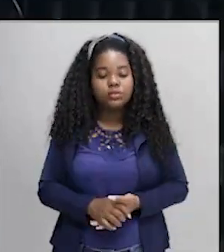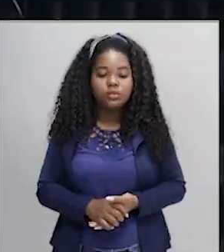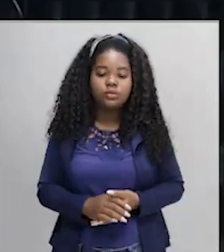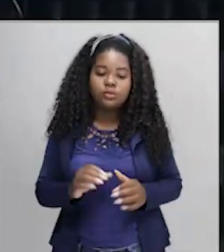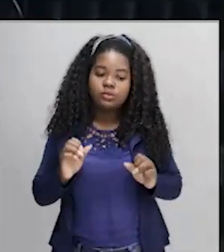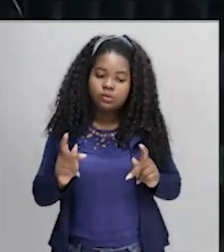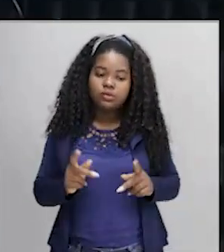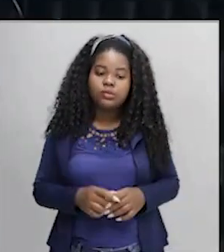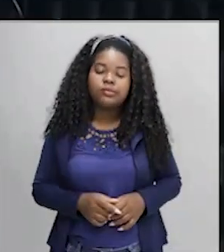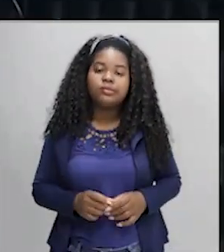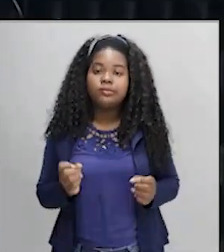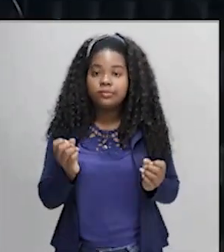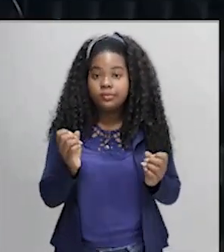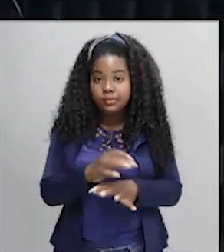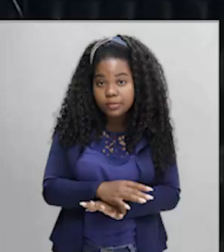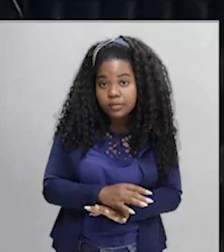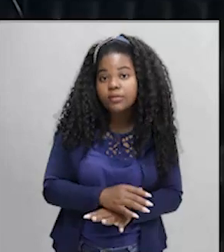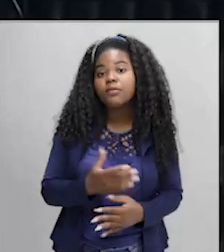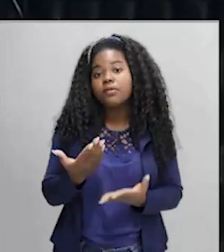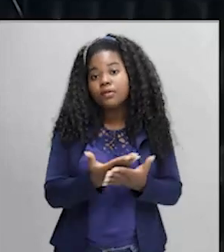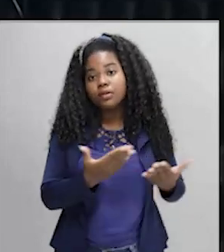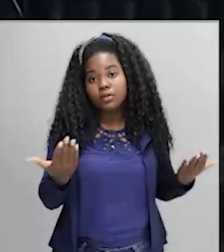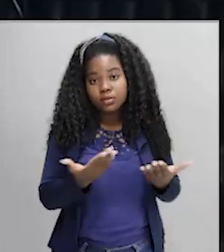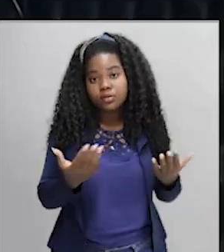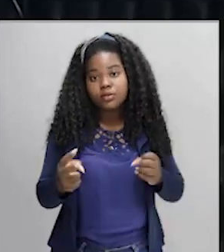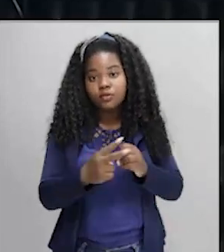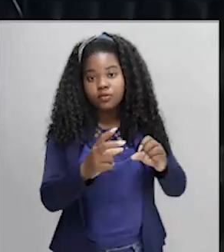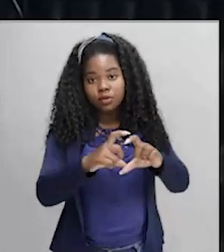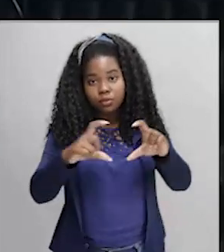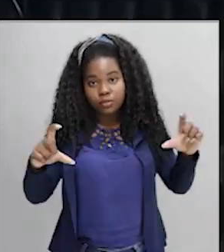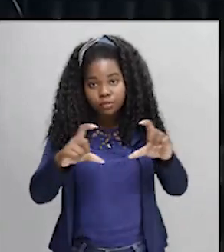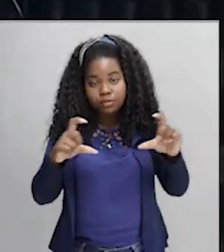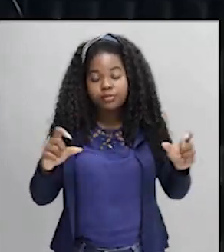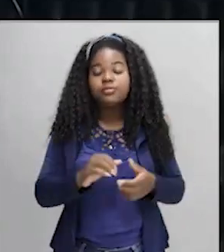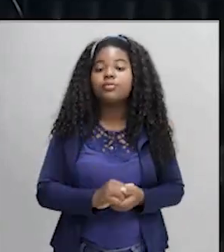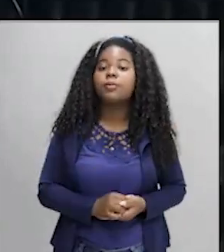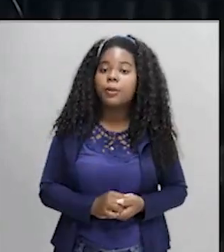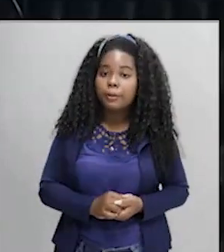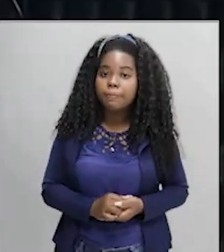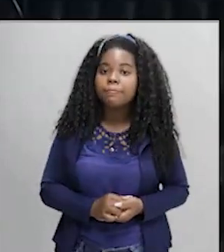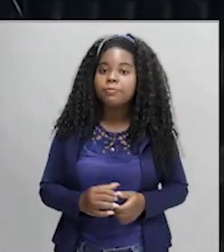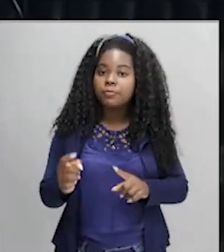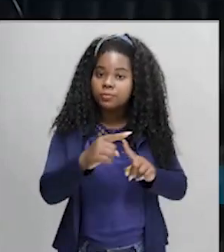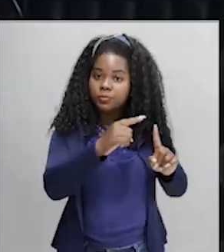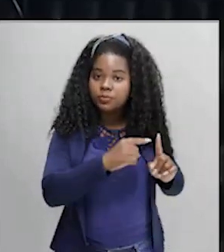bom? Pessoal, é isso. Na aula de hoje nós falamos de verbos frasais, que são um